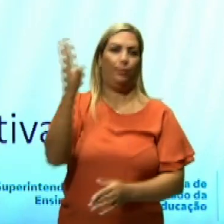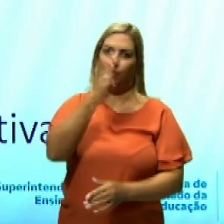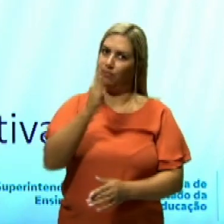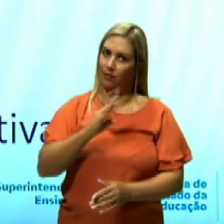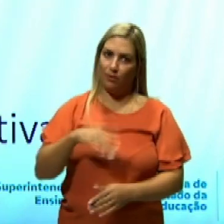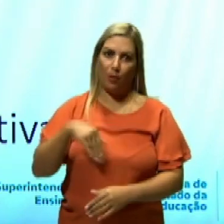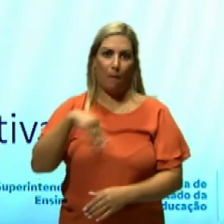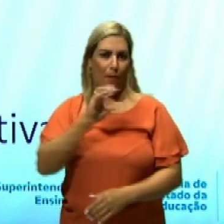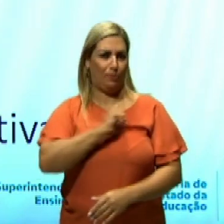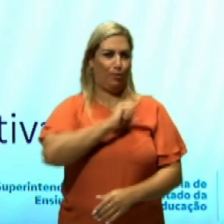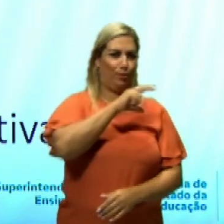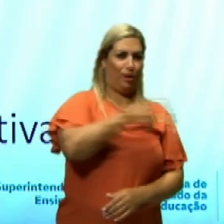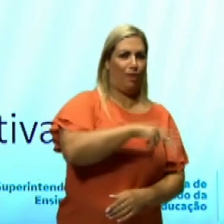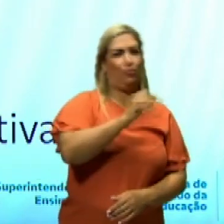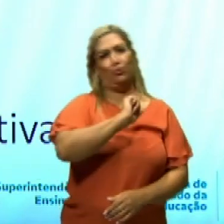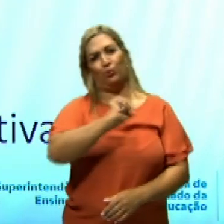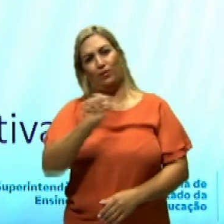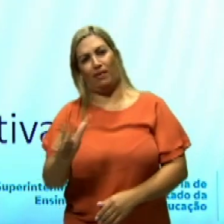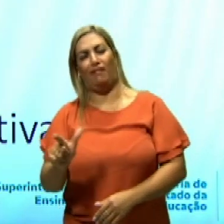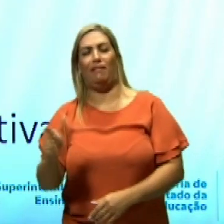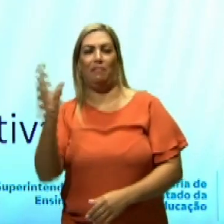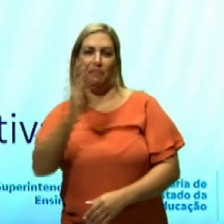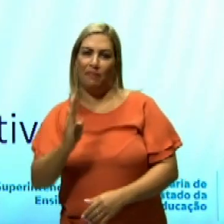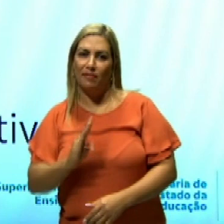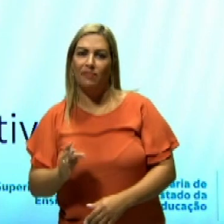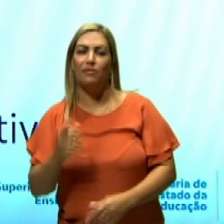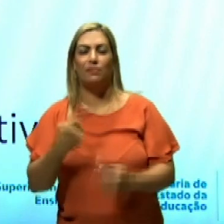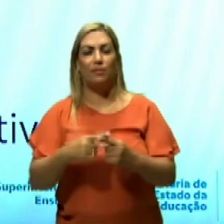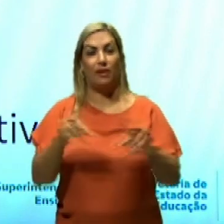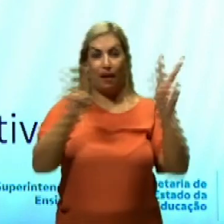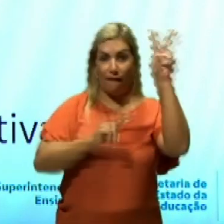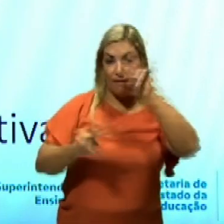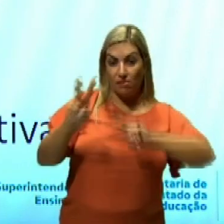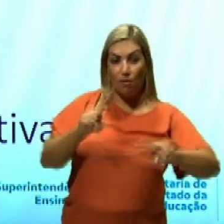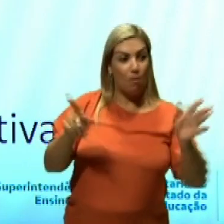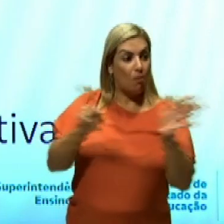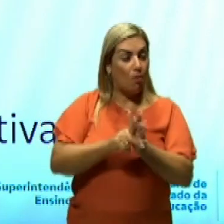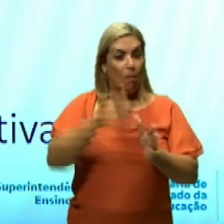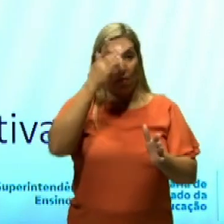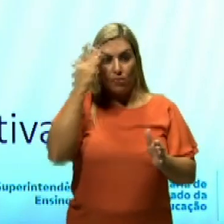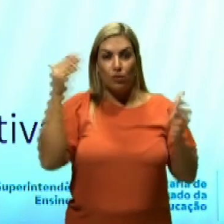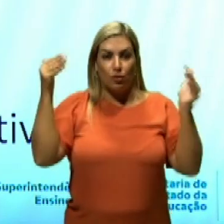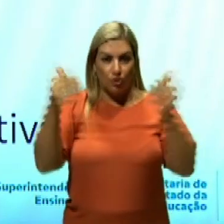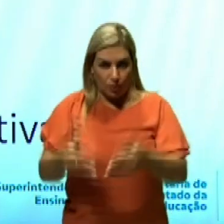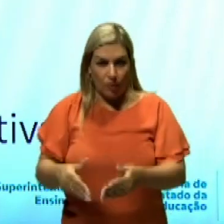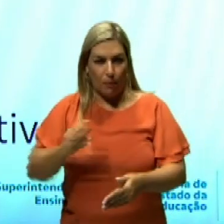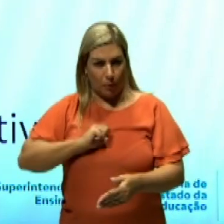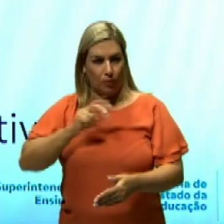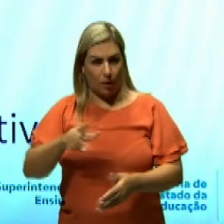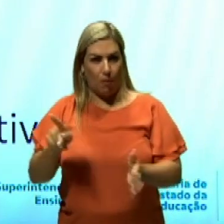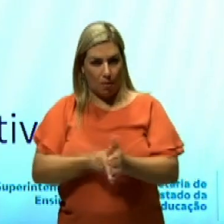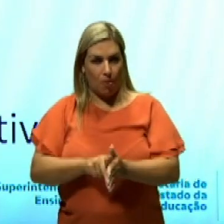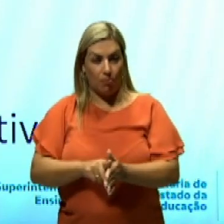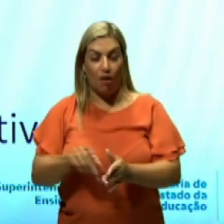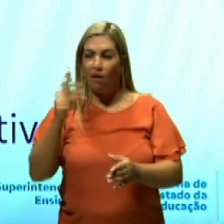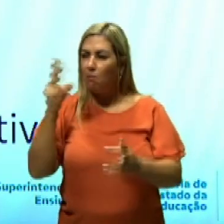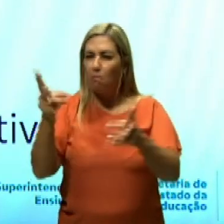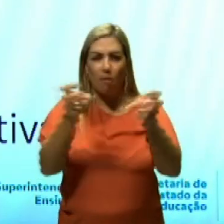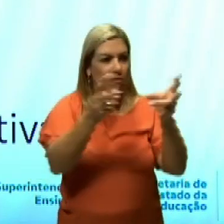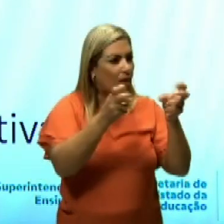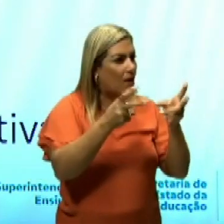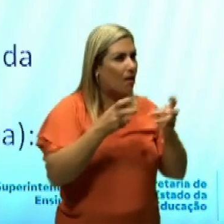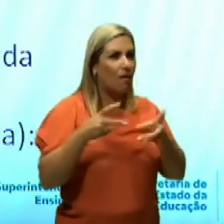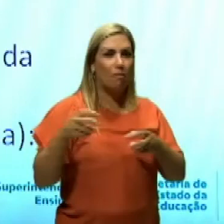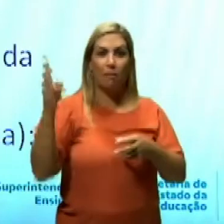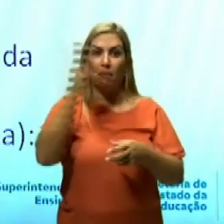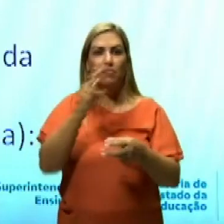brasileira é muito mais portuguesa porque a visão que os portugueses que vieram vão ter da nova terra da